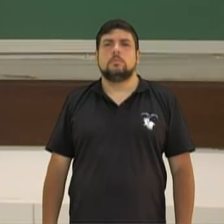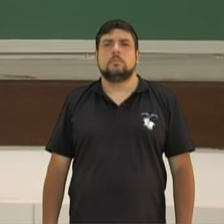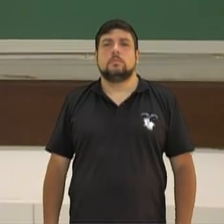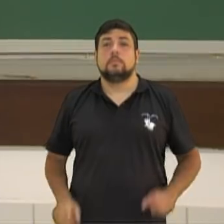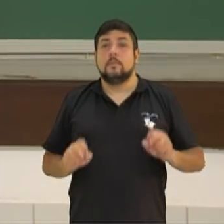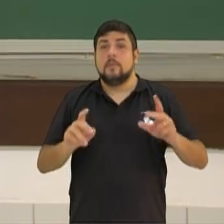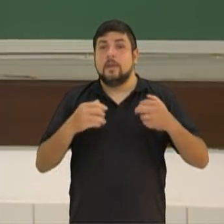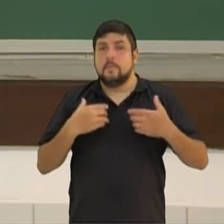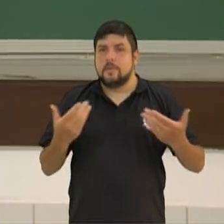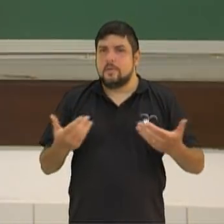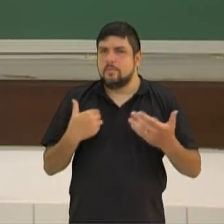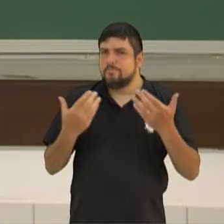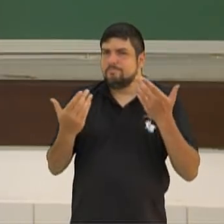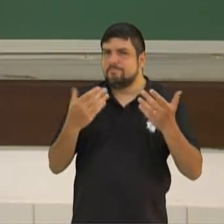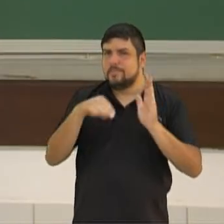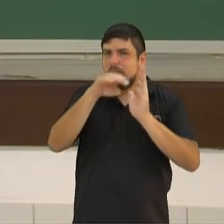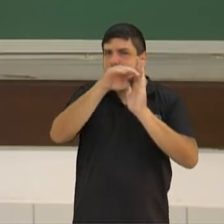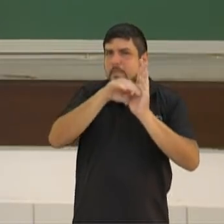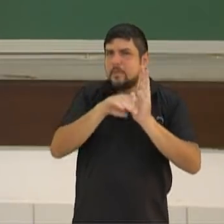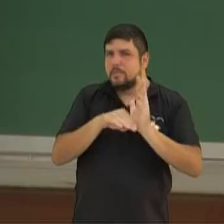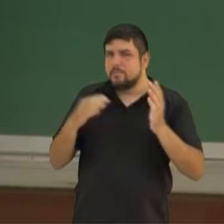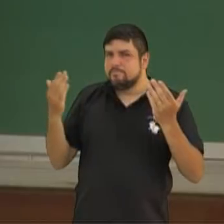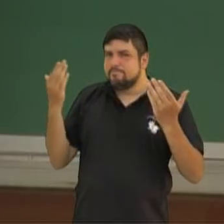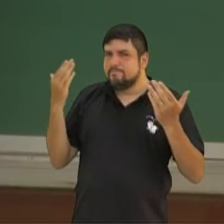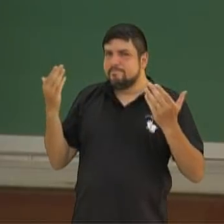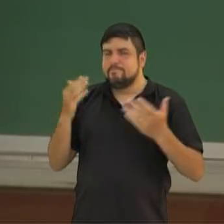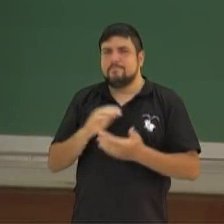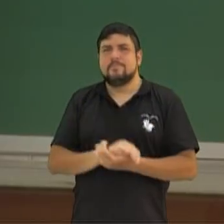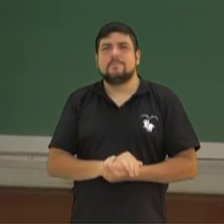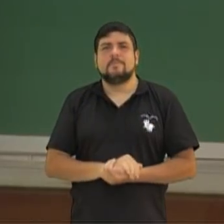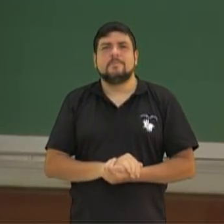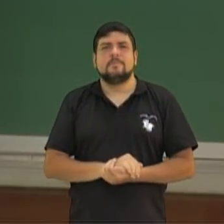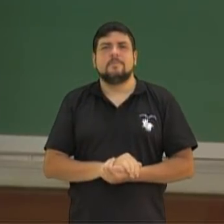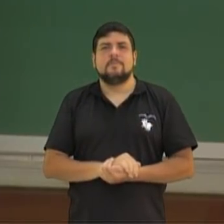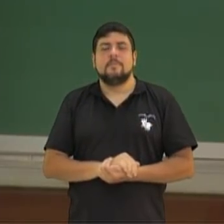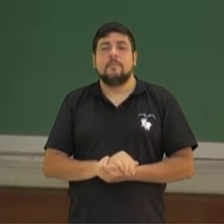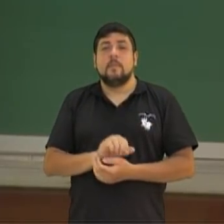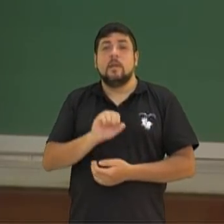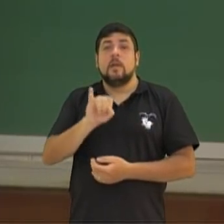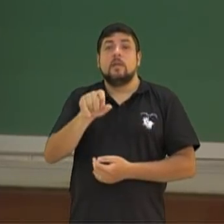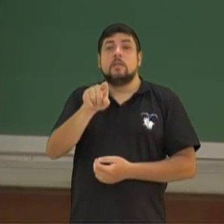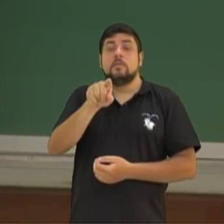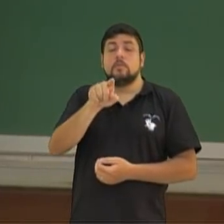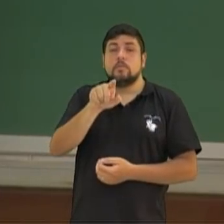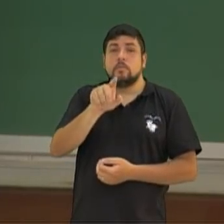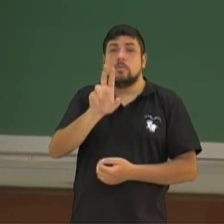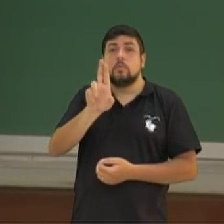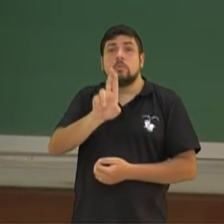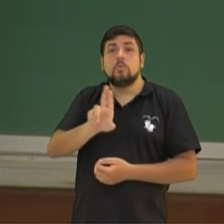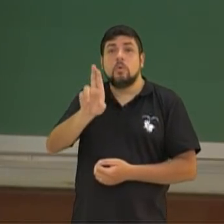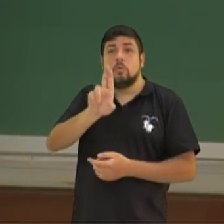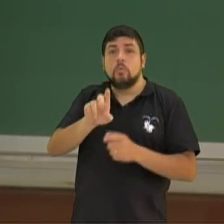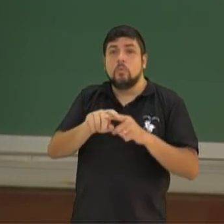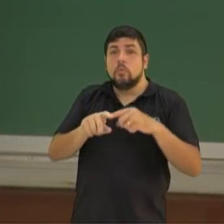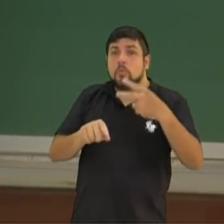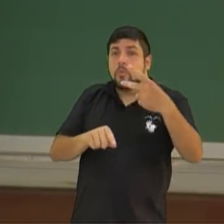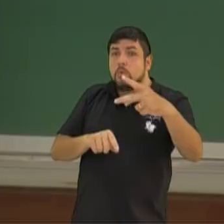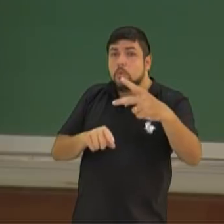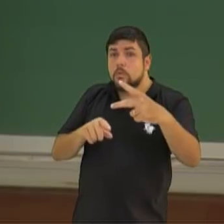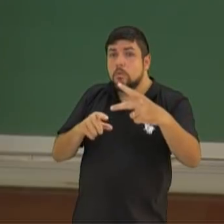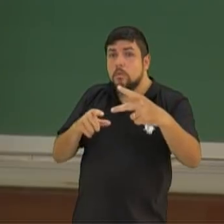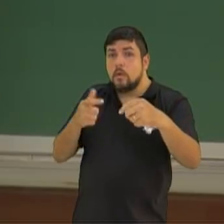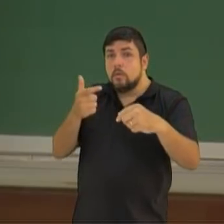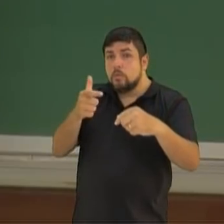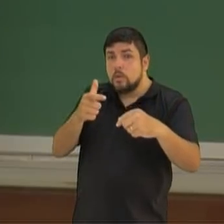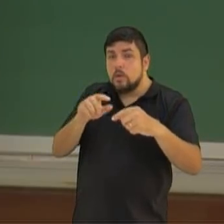Vamos comparar as nossas listas? Se você tiver um uso aí que eu não coloquei aqui, faz o seguinte para mim, conversa